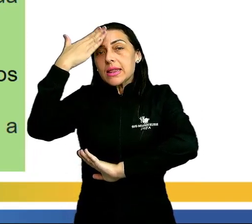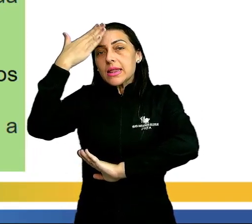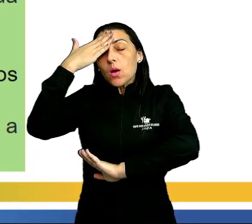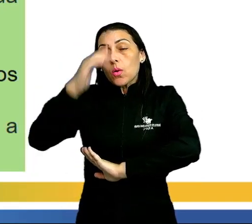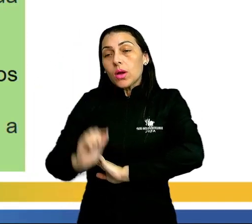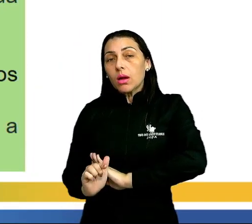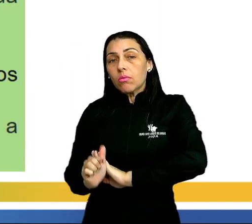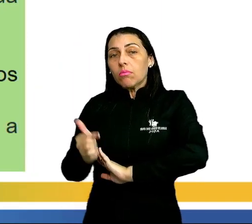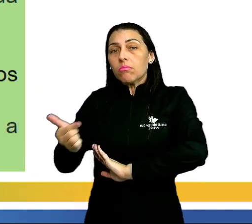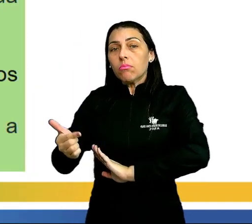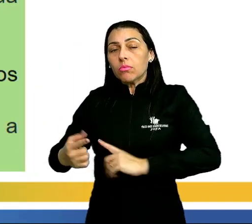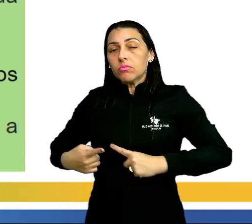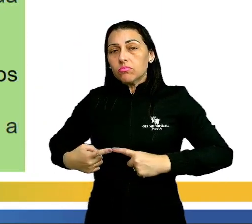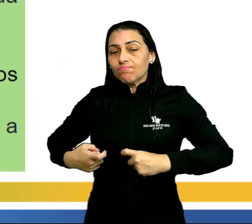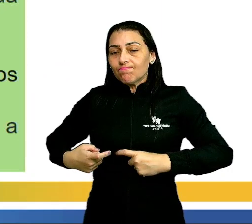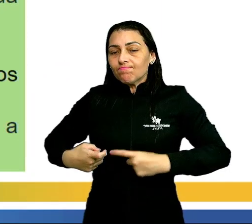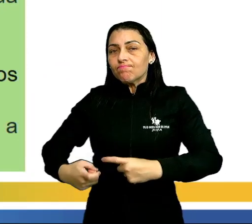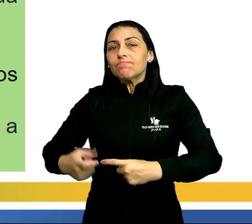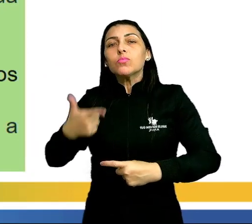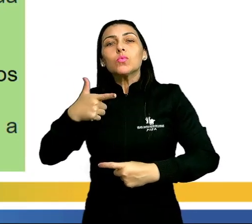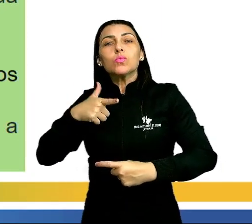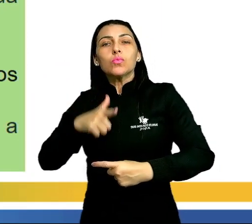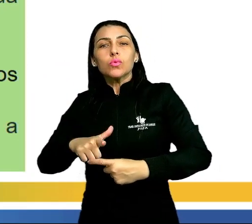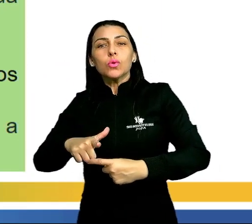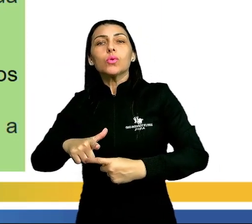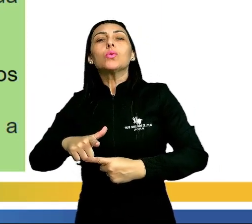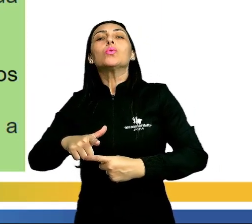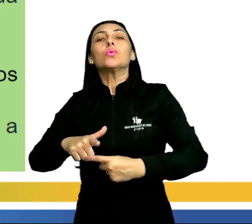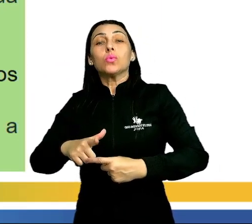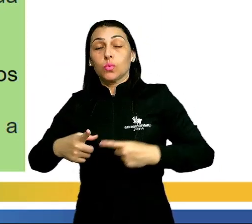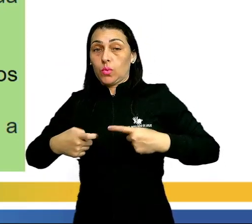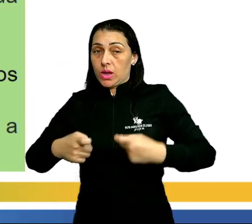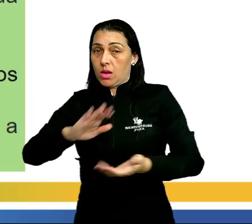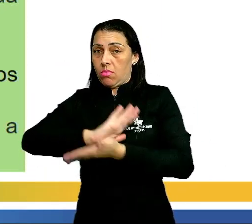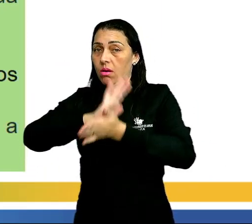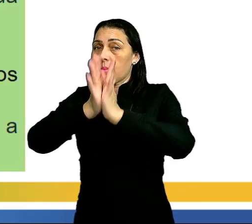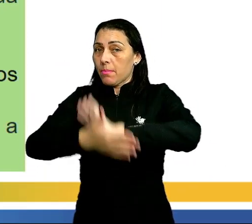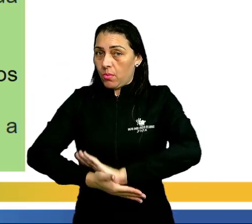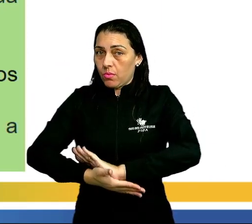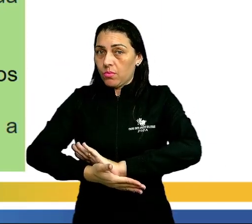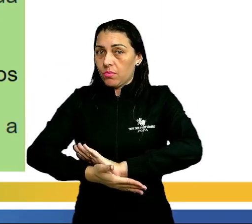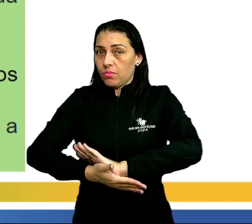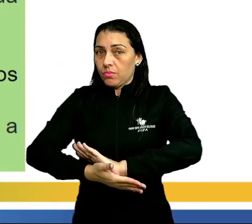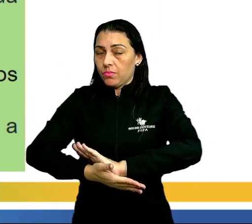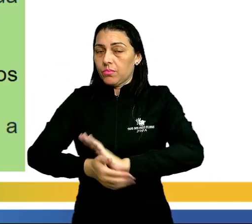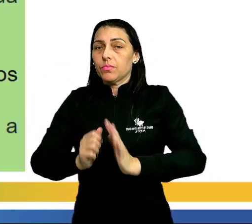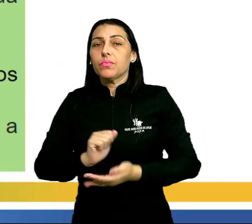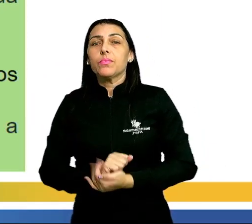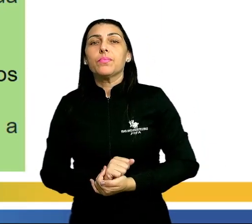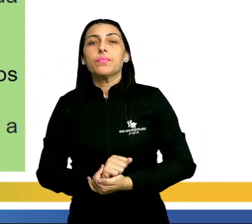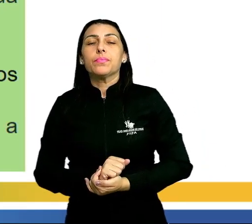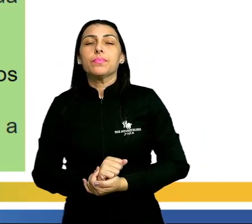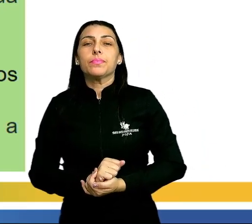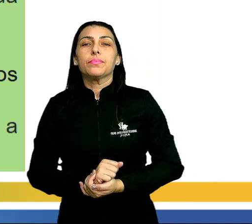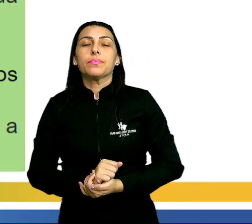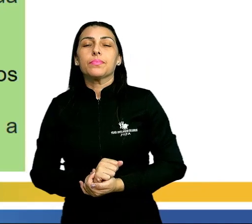exército adversário e enfrentou o inimigo. Seu exército foi dizimado. Bom, então, nesse caso,